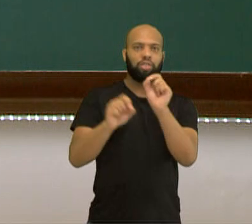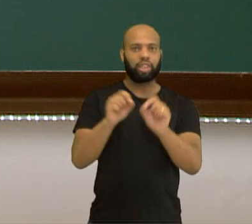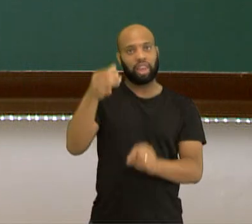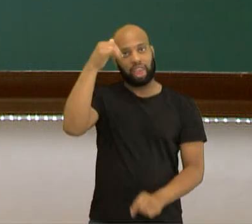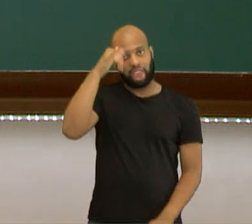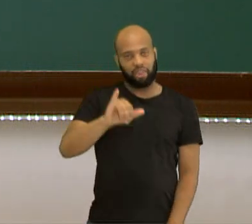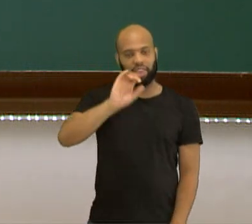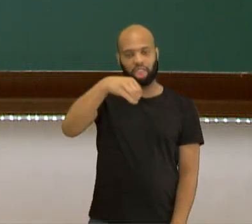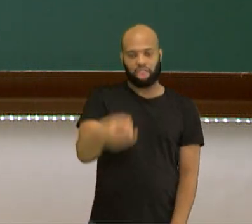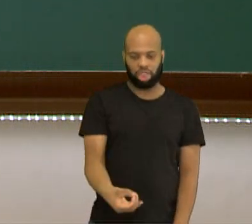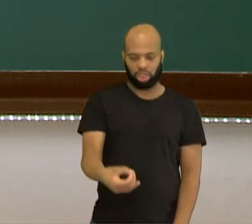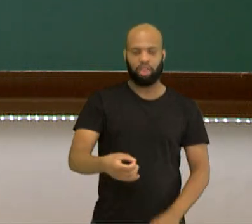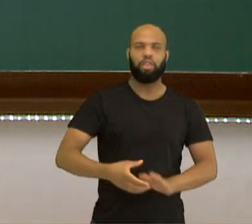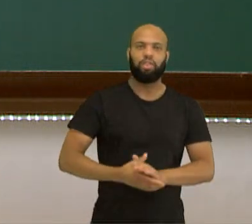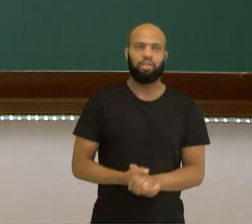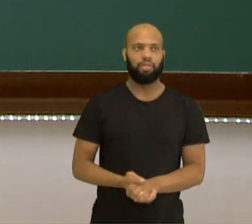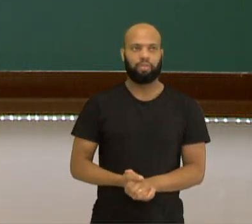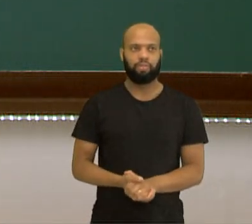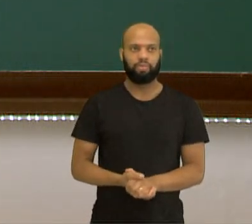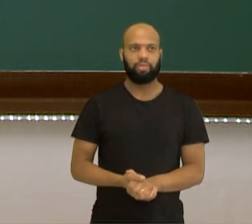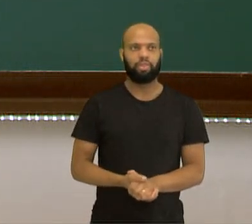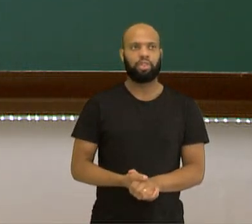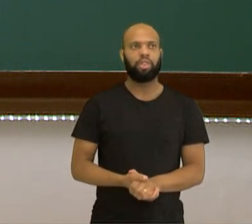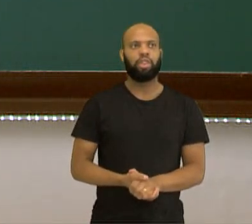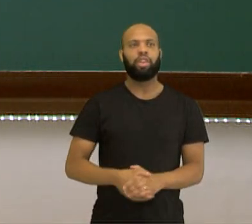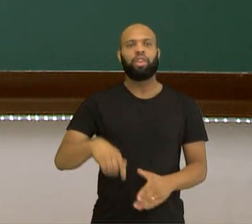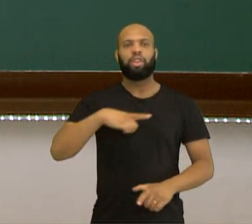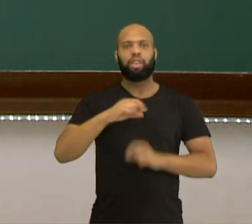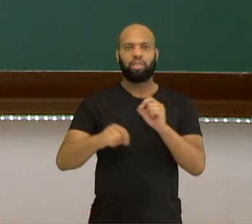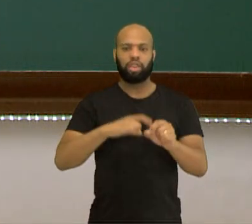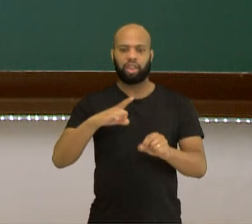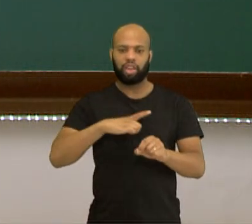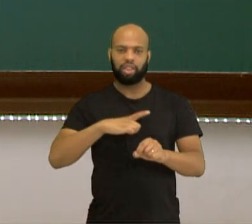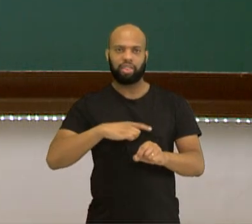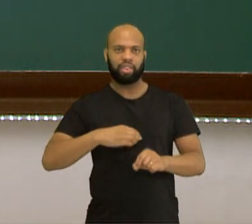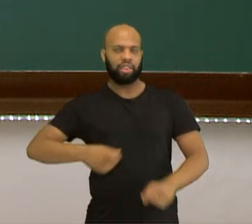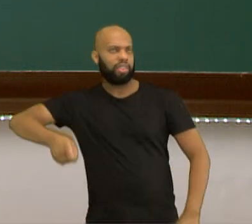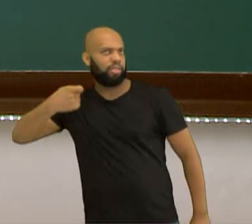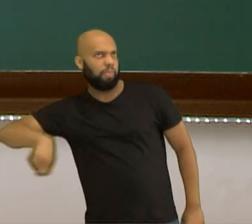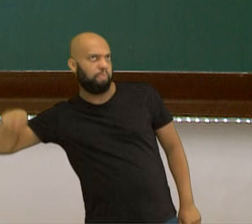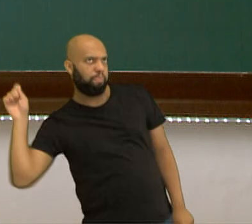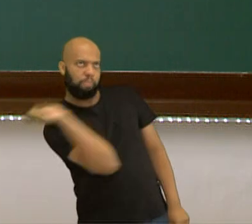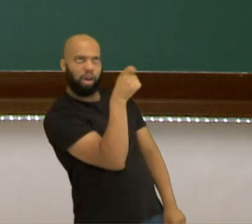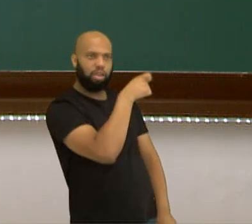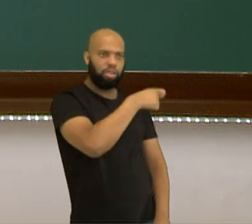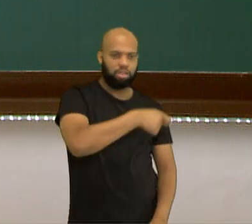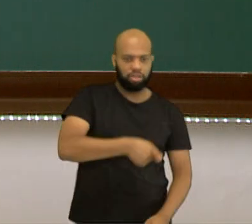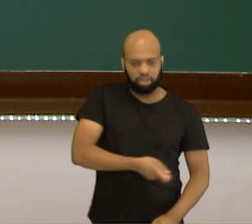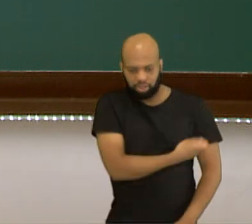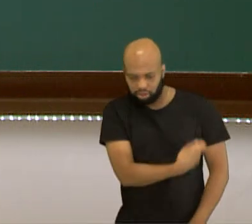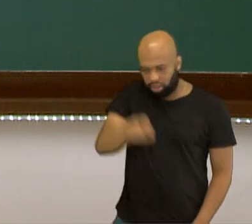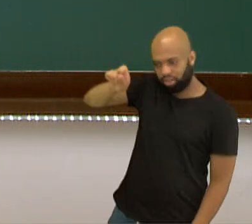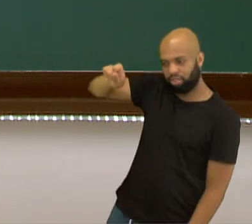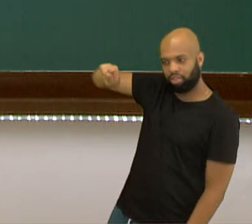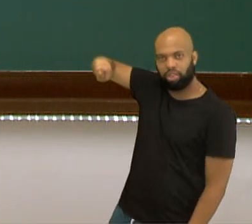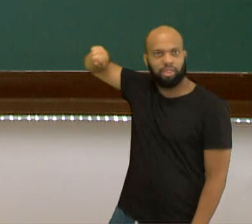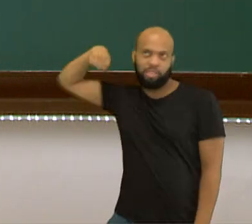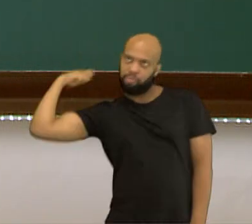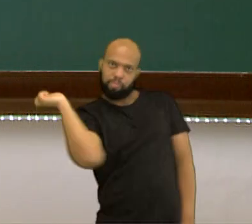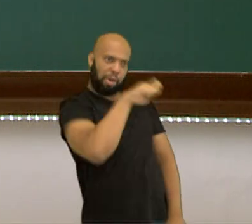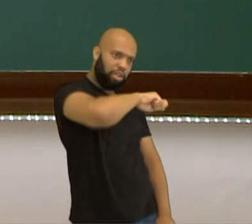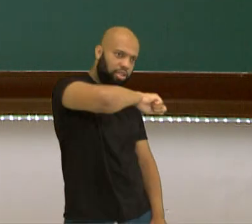deixar a bolinha cair no chão. Então tem o ataque e defesa, tá? Então existem alguns estilos de